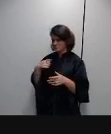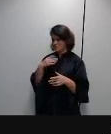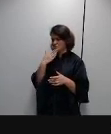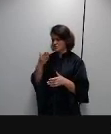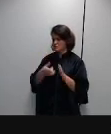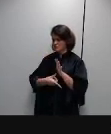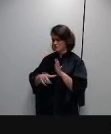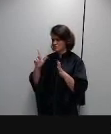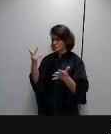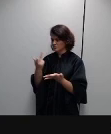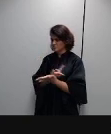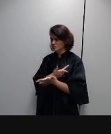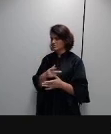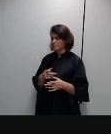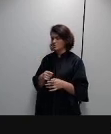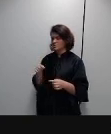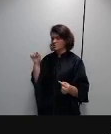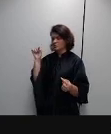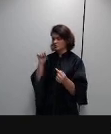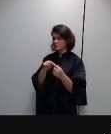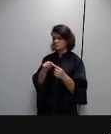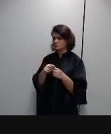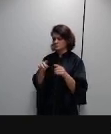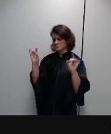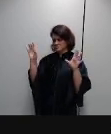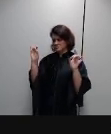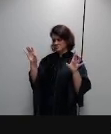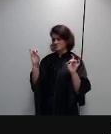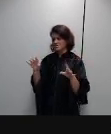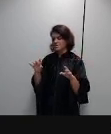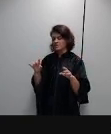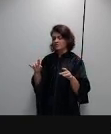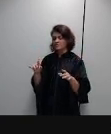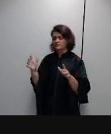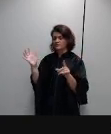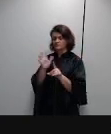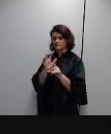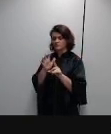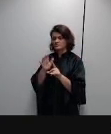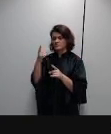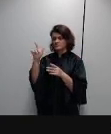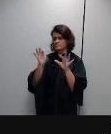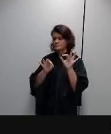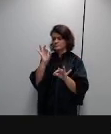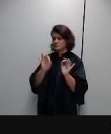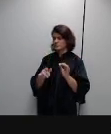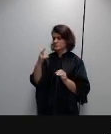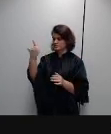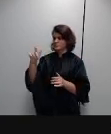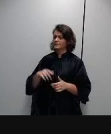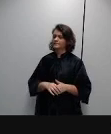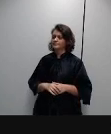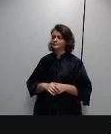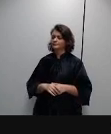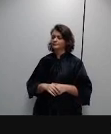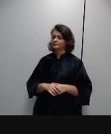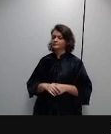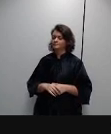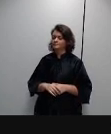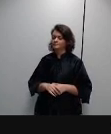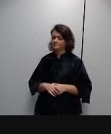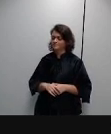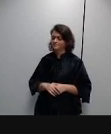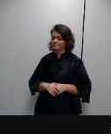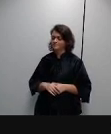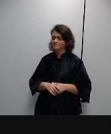no caso ação ordinária repercute diretamente do julgamento da demanda a roda de Barros